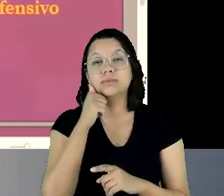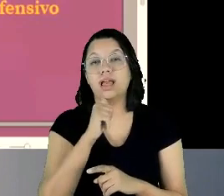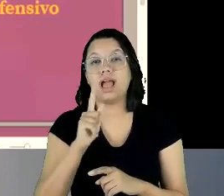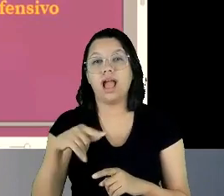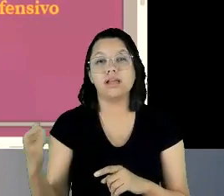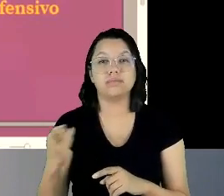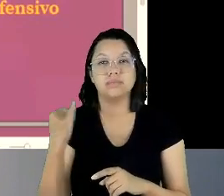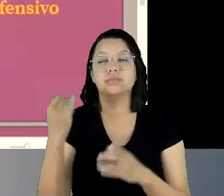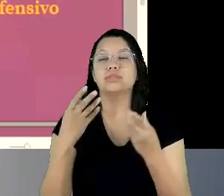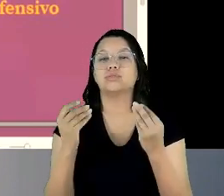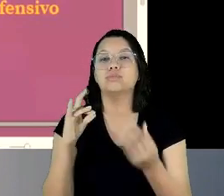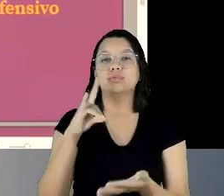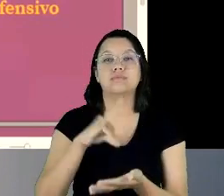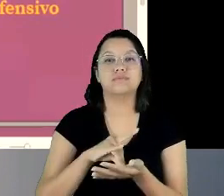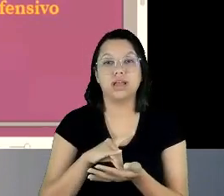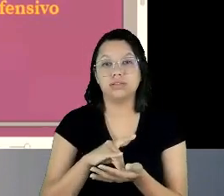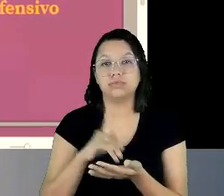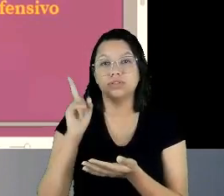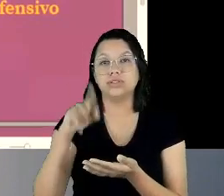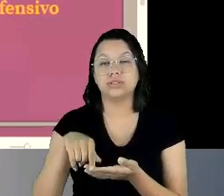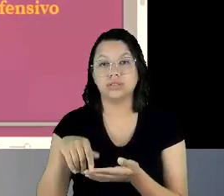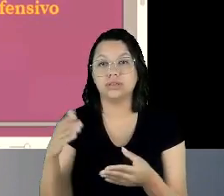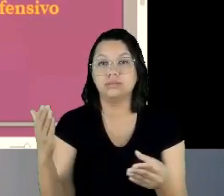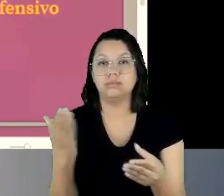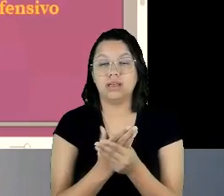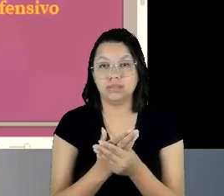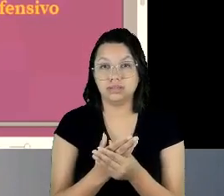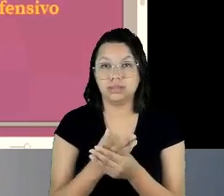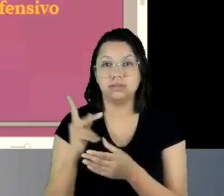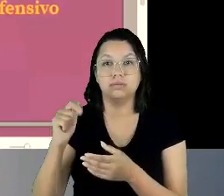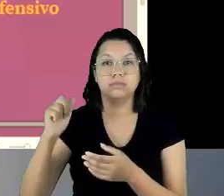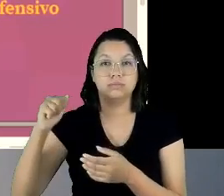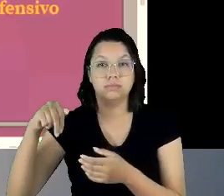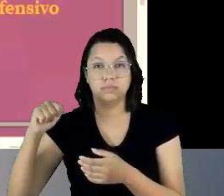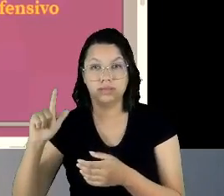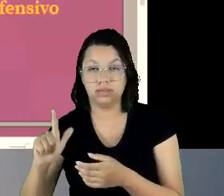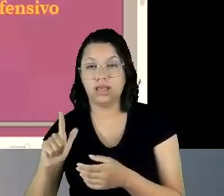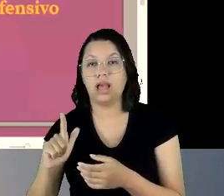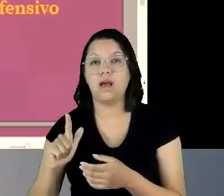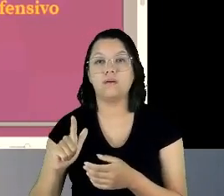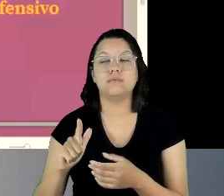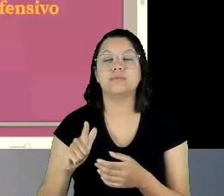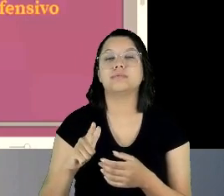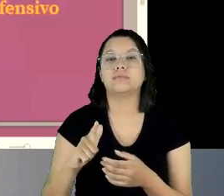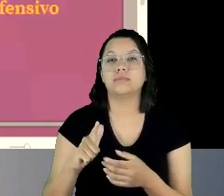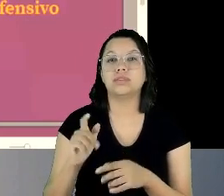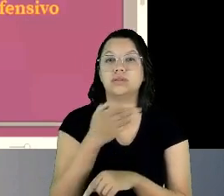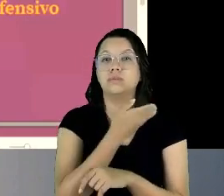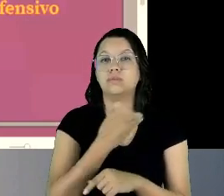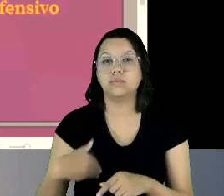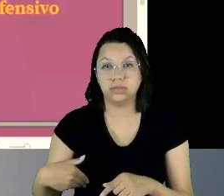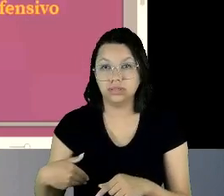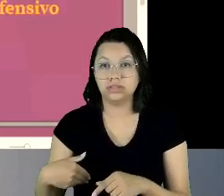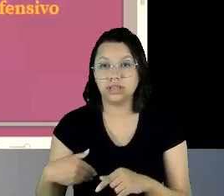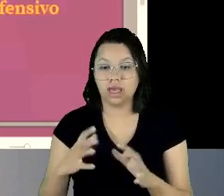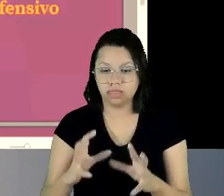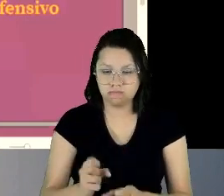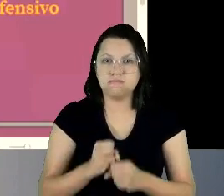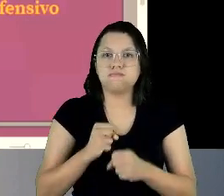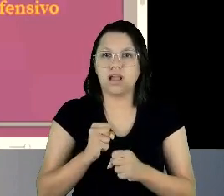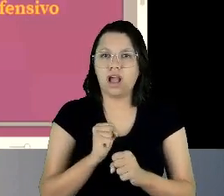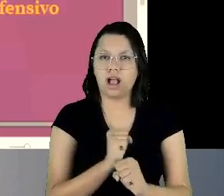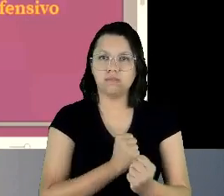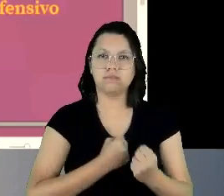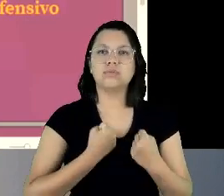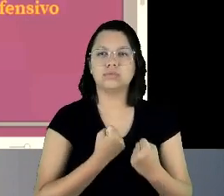é fundamental o fato de ser uma ação penal pública incondicionada, ou seja, do Estado tomar para si a proteção total